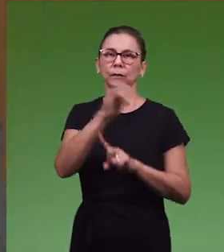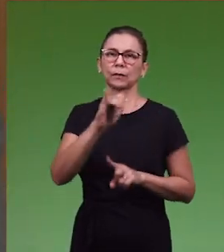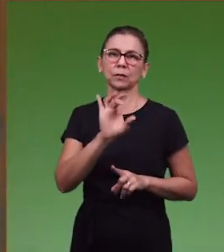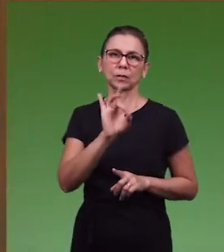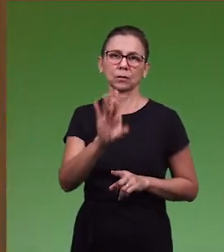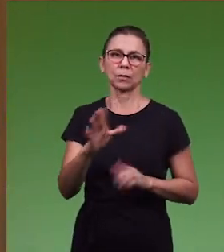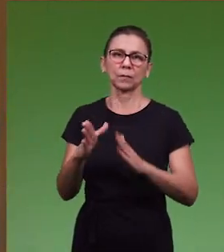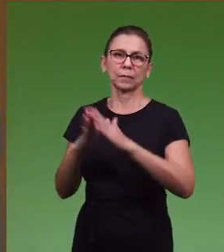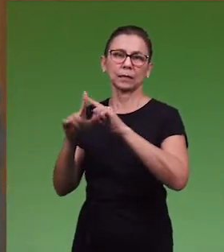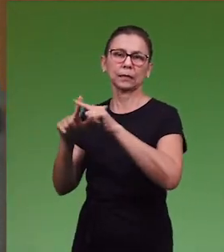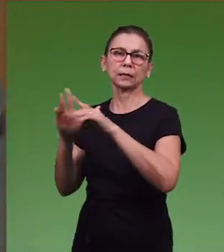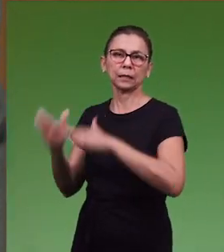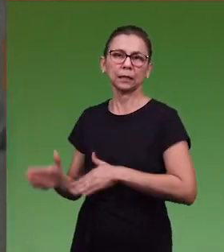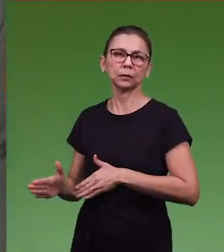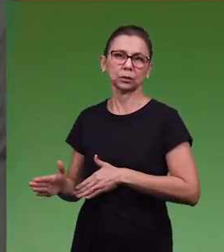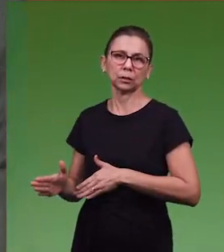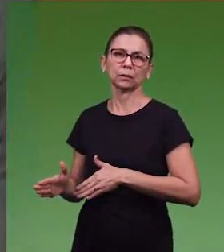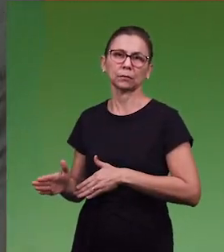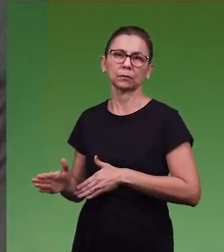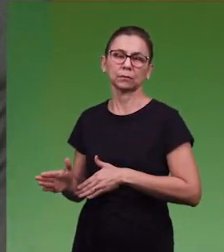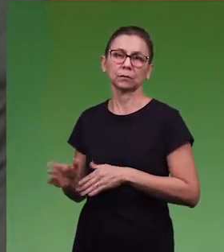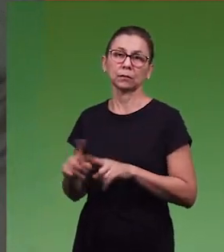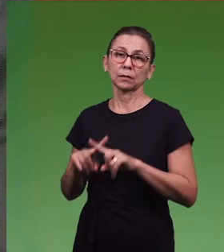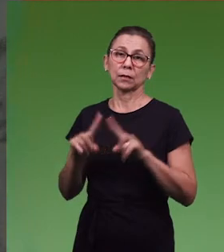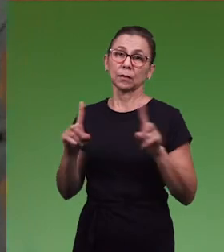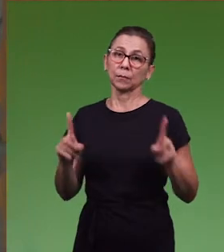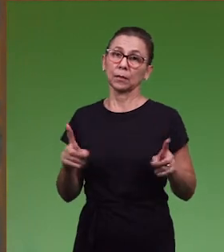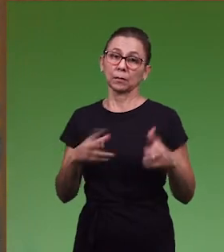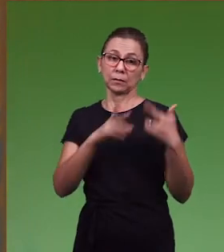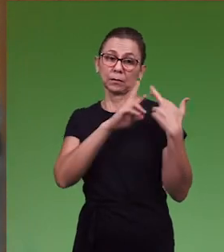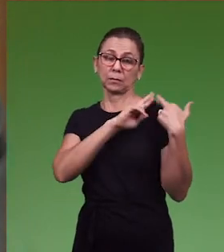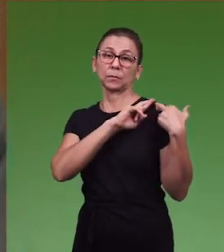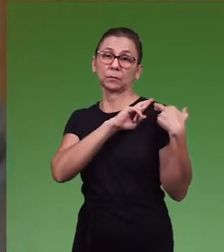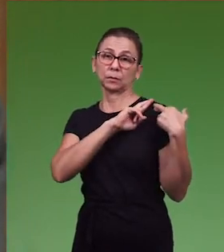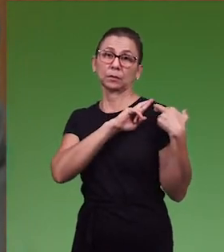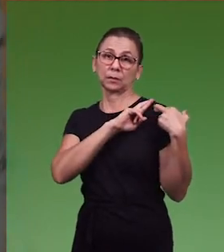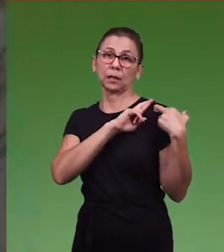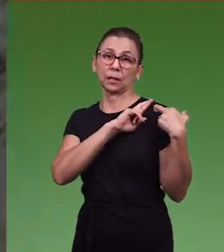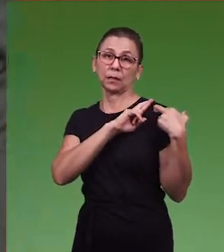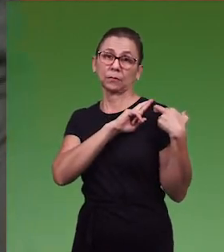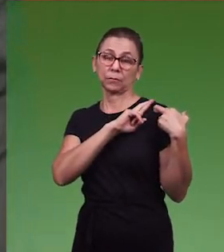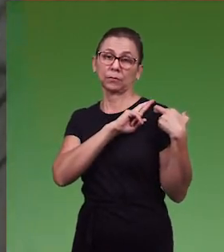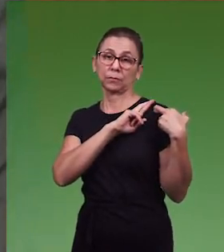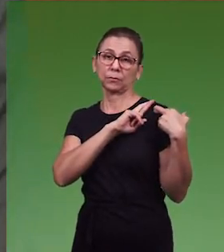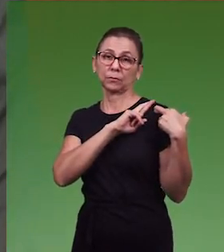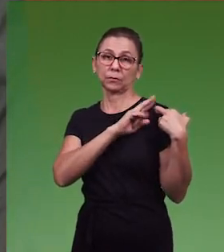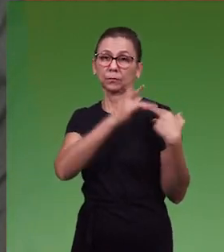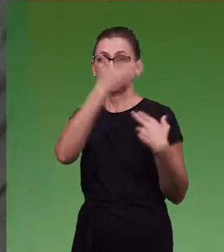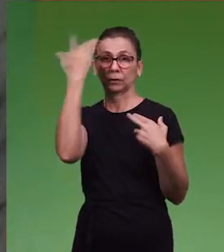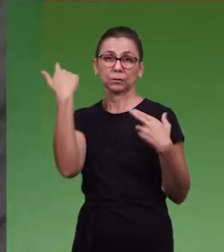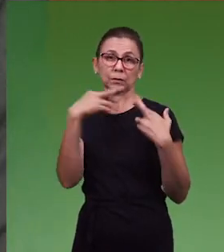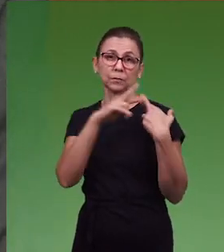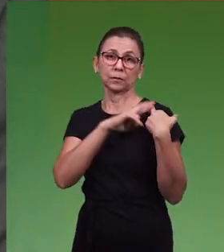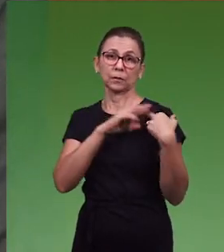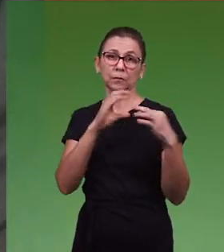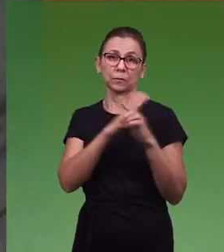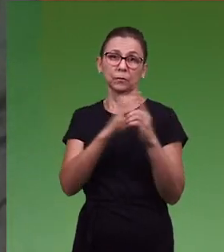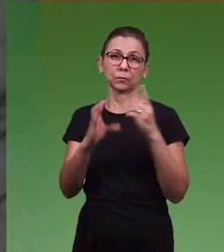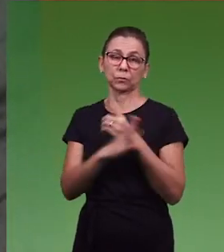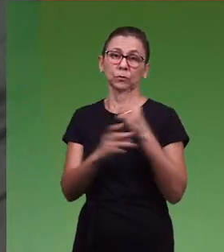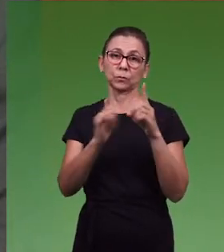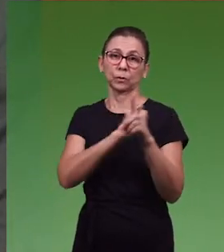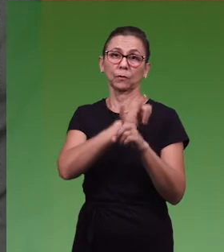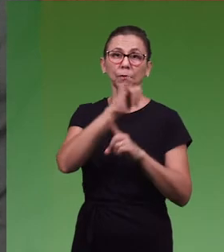que estará na direção, ele vai saber discernir os dons que são para o culto profético, para preparar, vamos dizer assim,